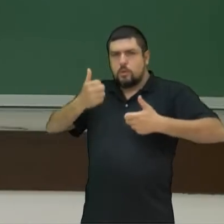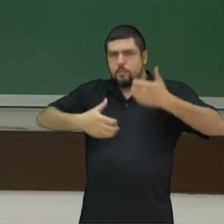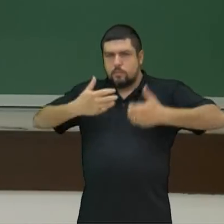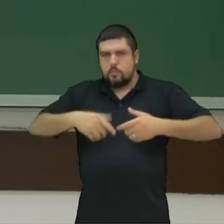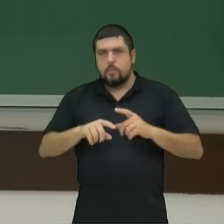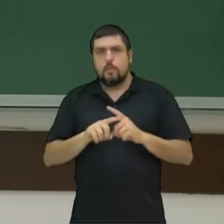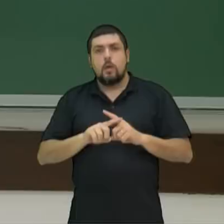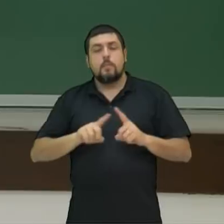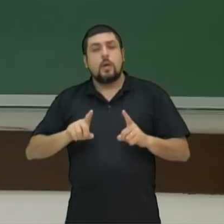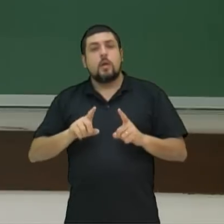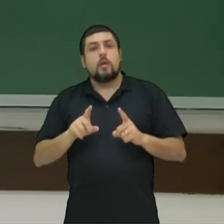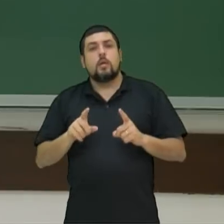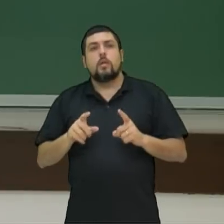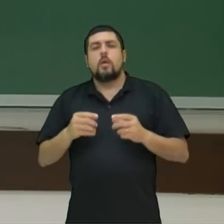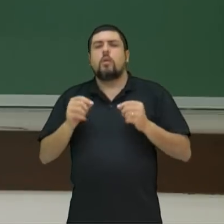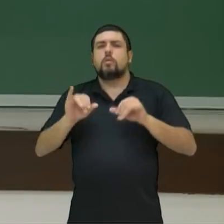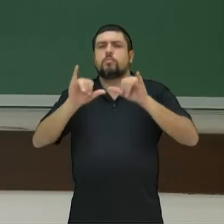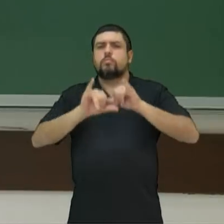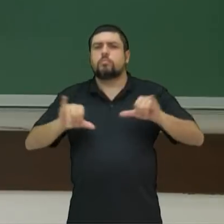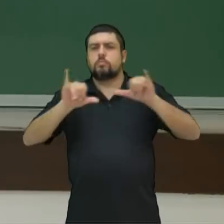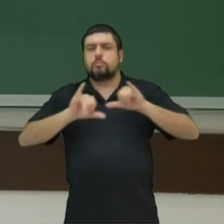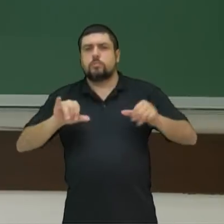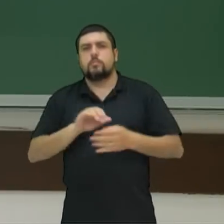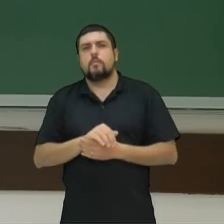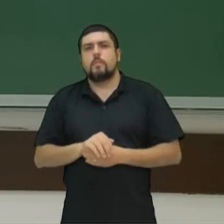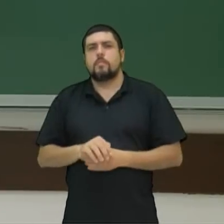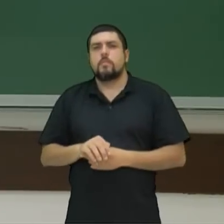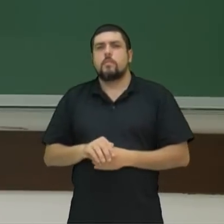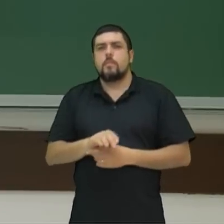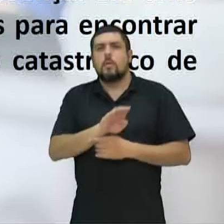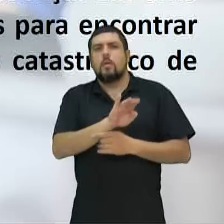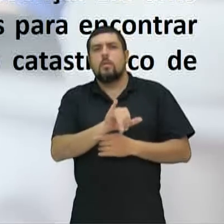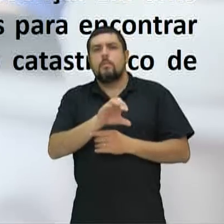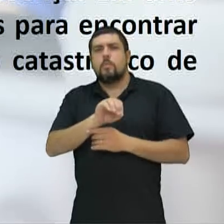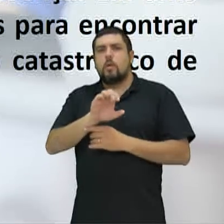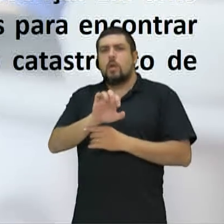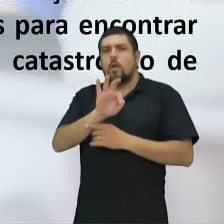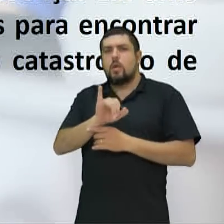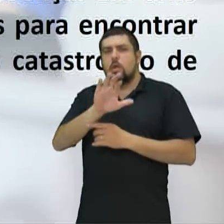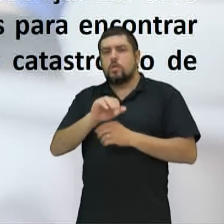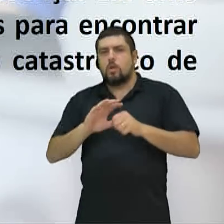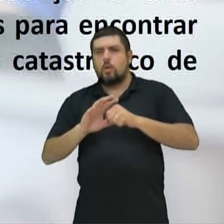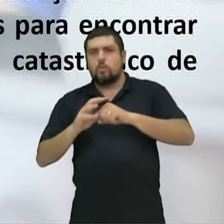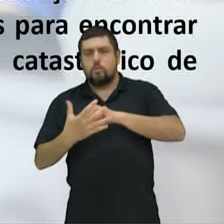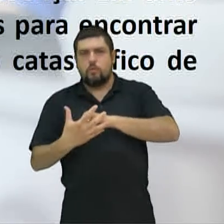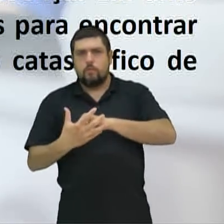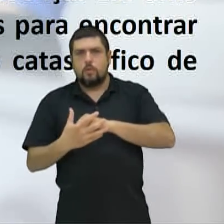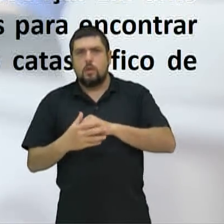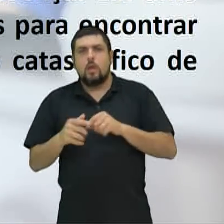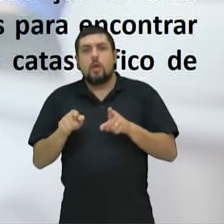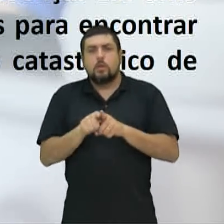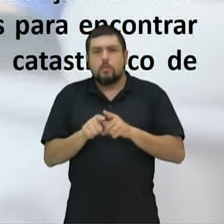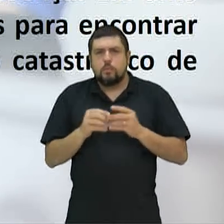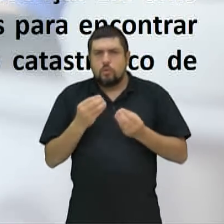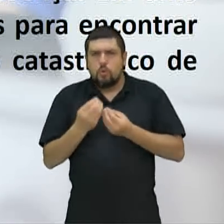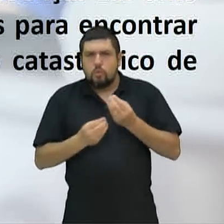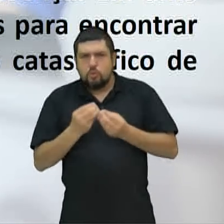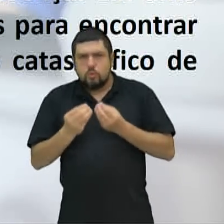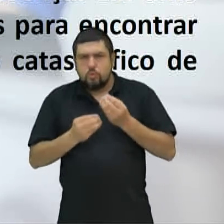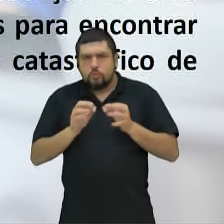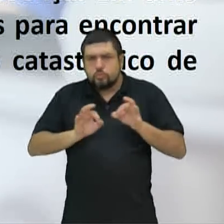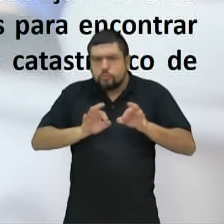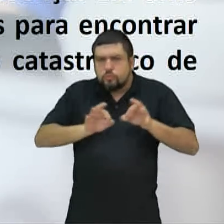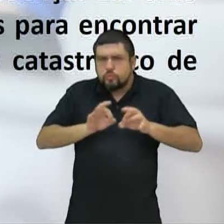vamos começar com a nossa notícia aqui. Bioética e Covid-19. Desenvolvimento da cura e questões éticas de novos